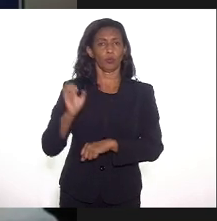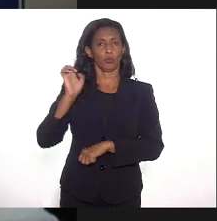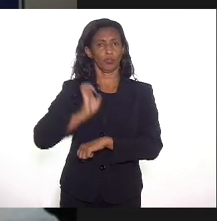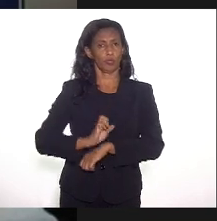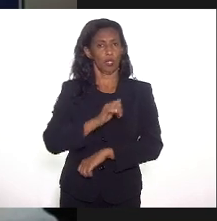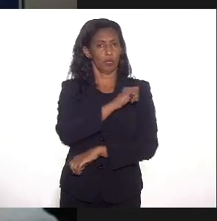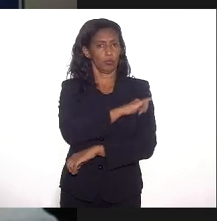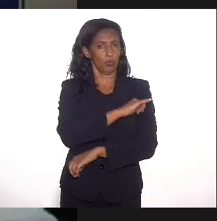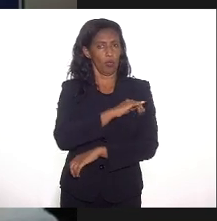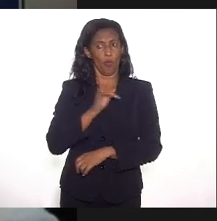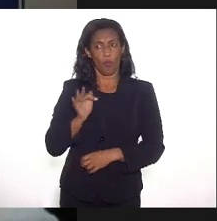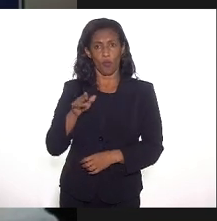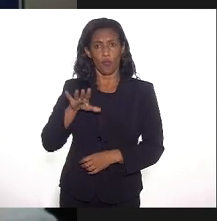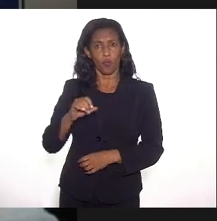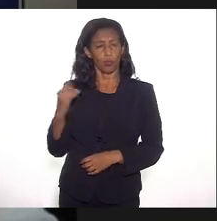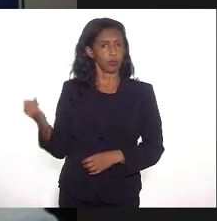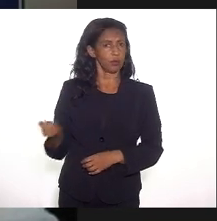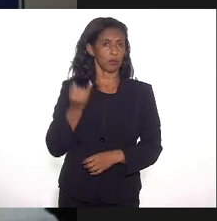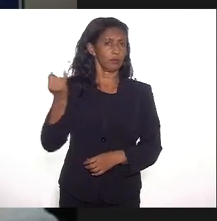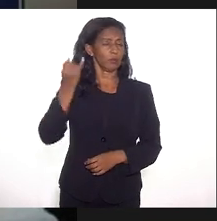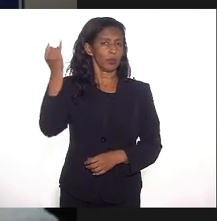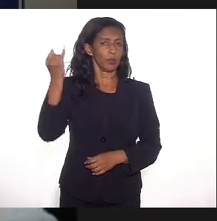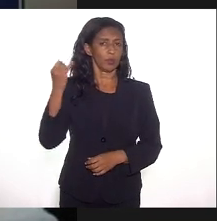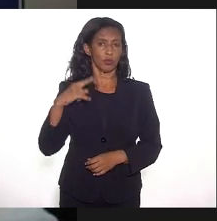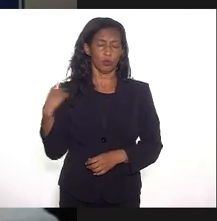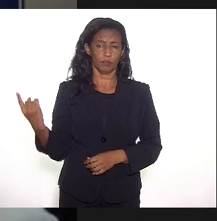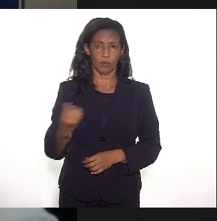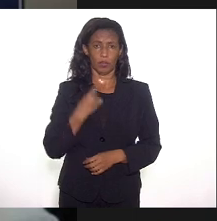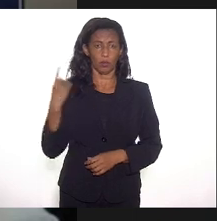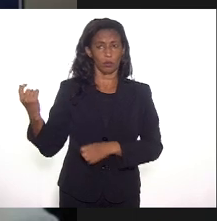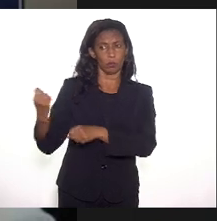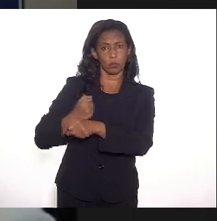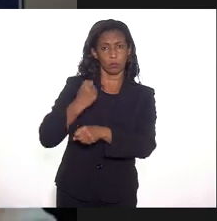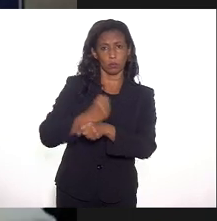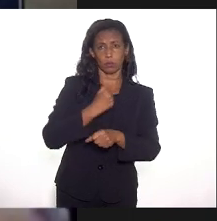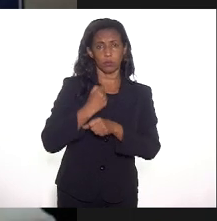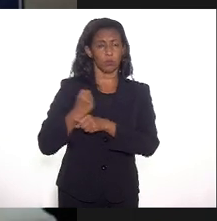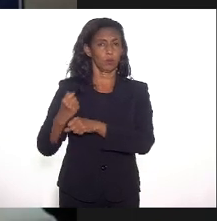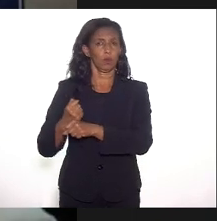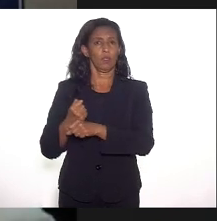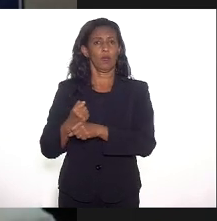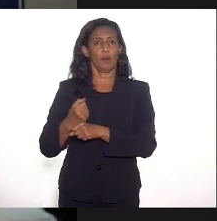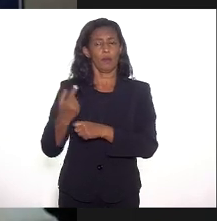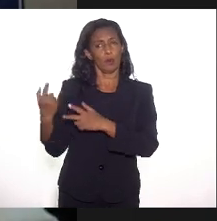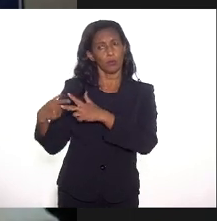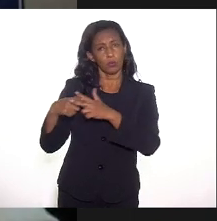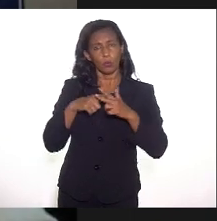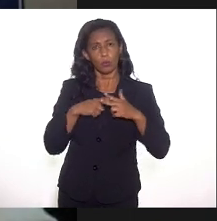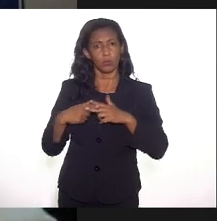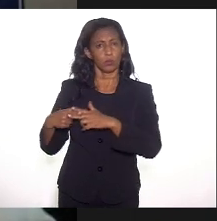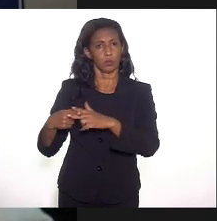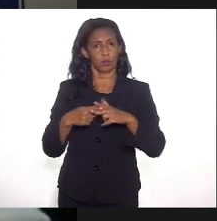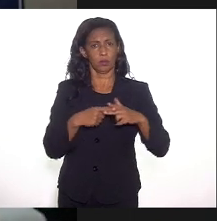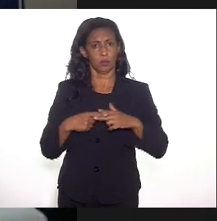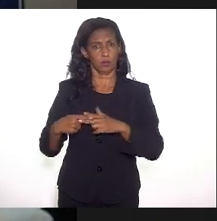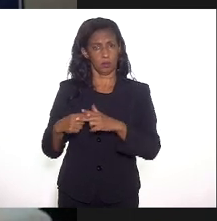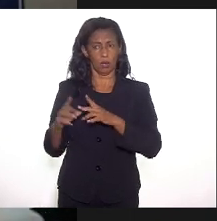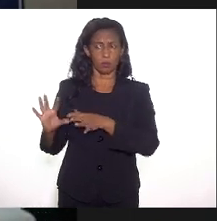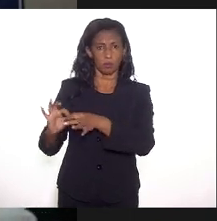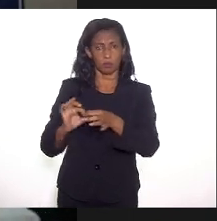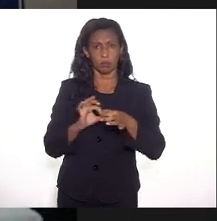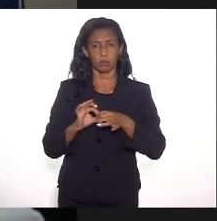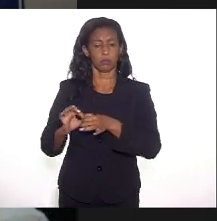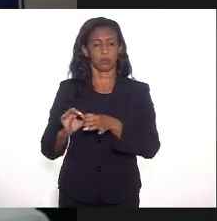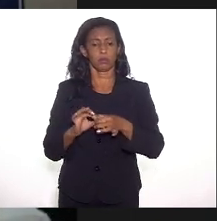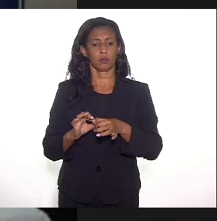são essenciais e importante para a nossa construção, para a nossa tentativa, inclusive, de consolidação